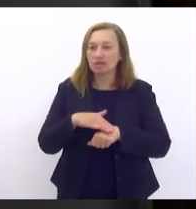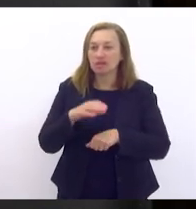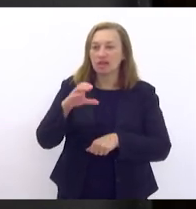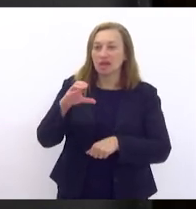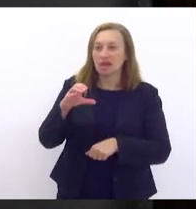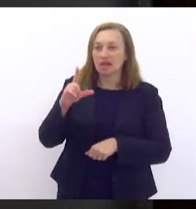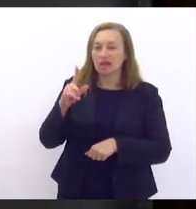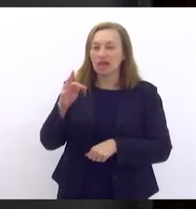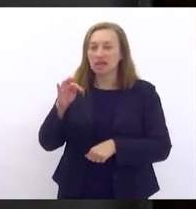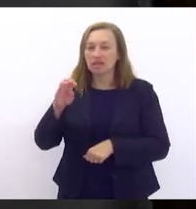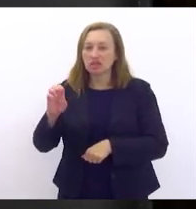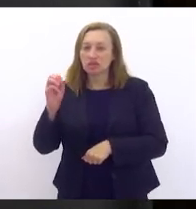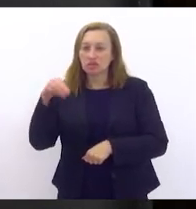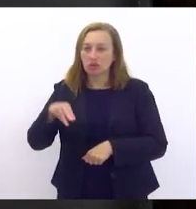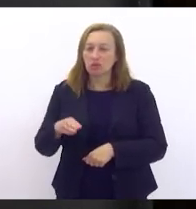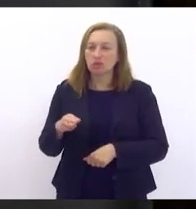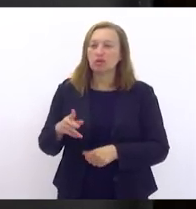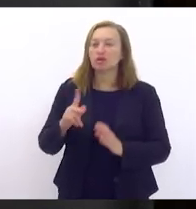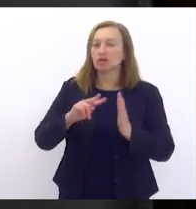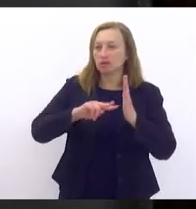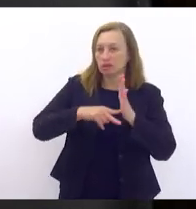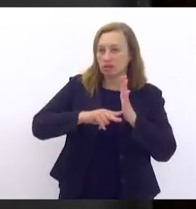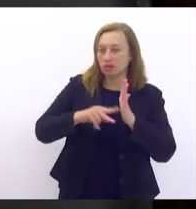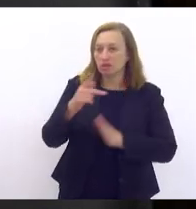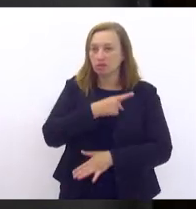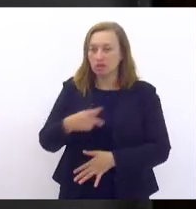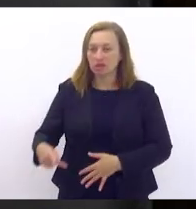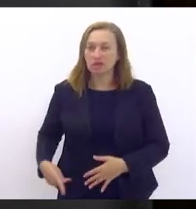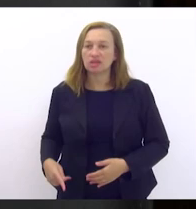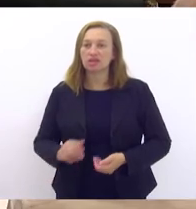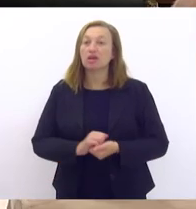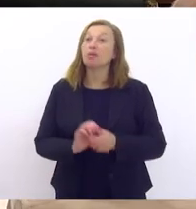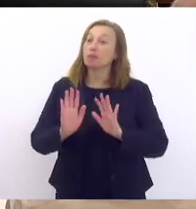Gladstone que é o presidente do sindicato dos inferno